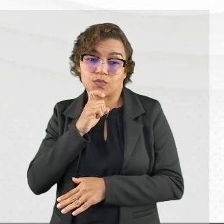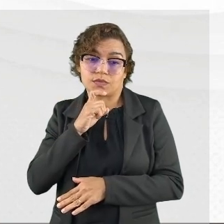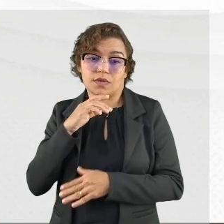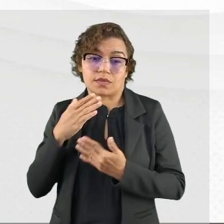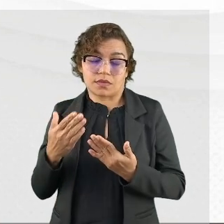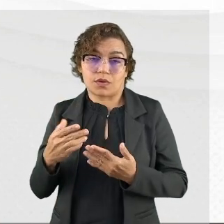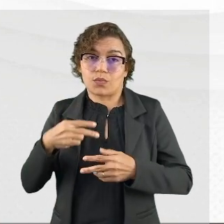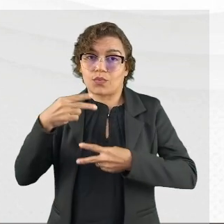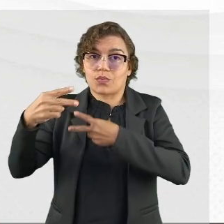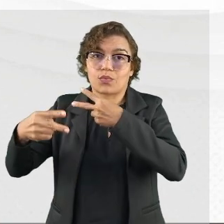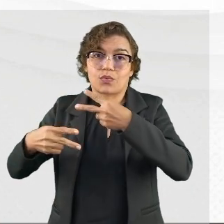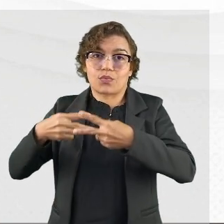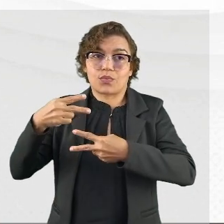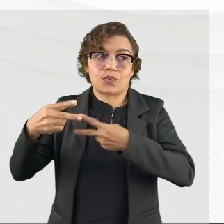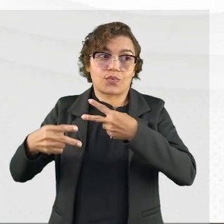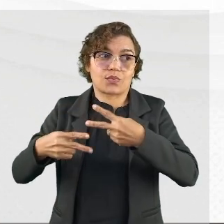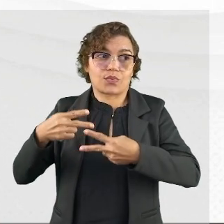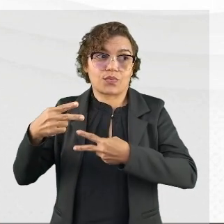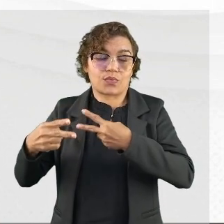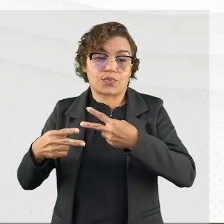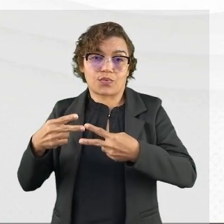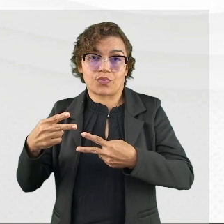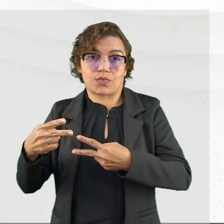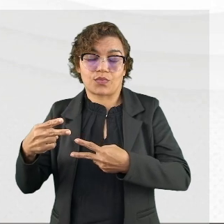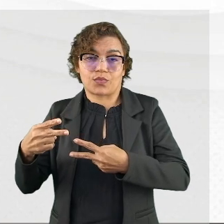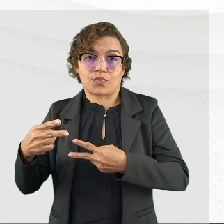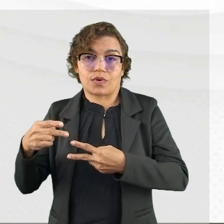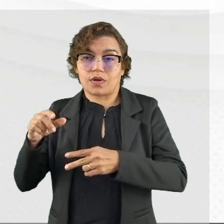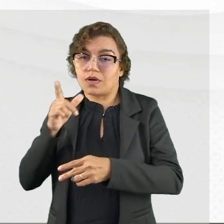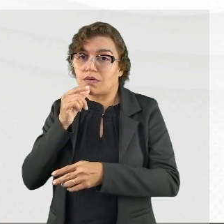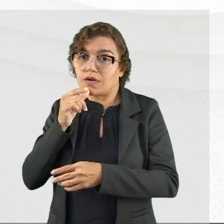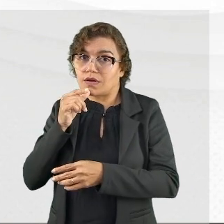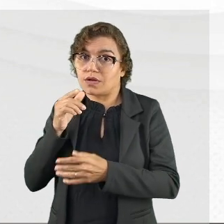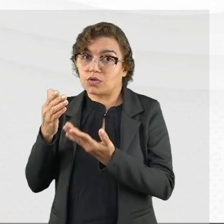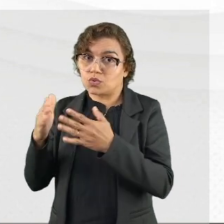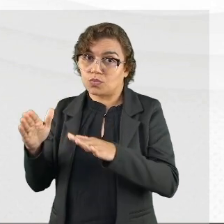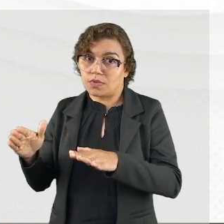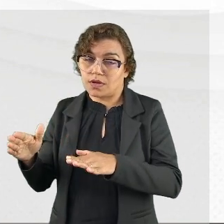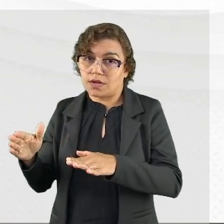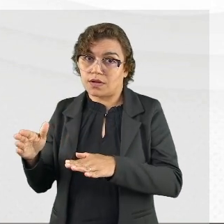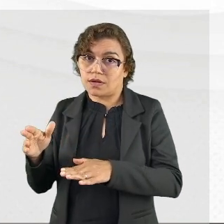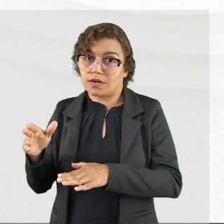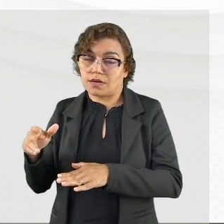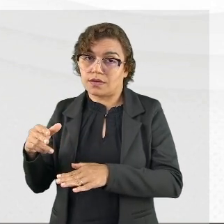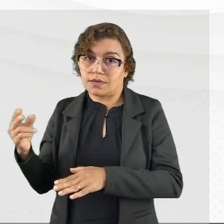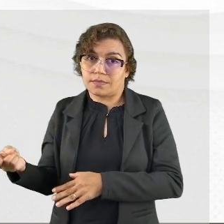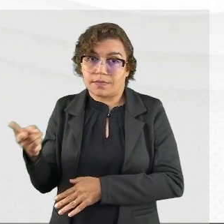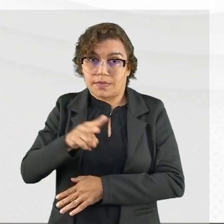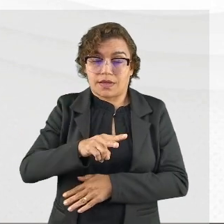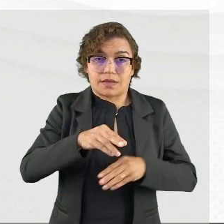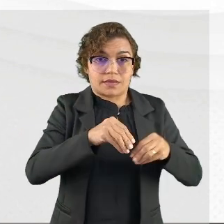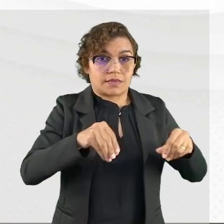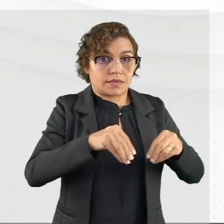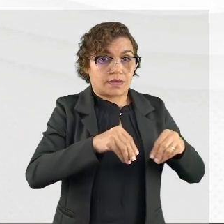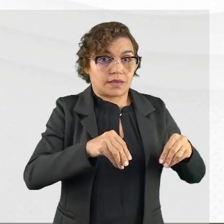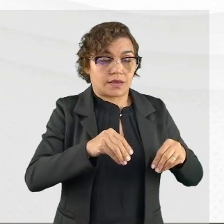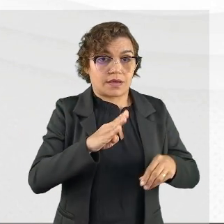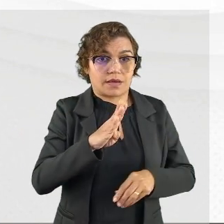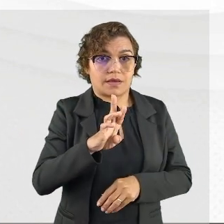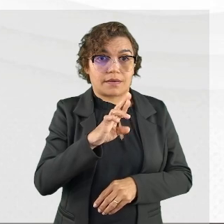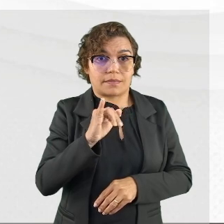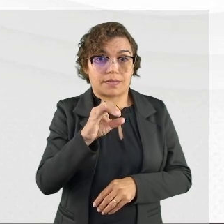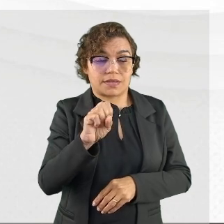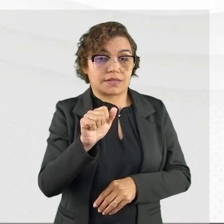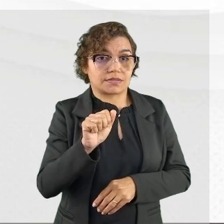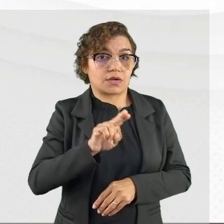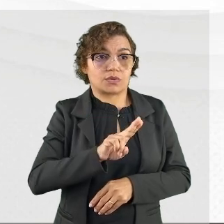a brisa sopra do mar para a terra. O nome dessa brisa é